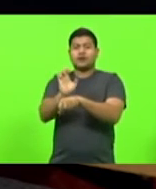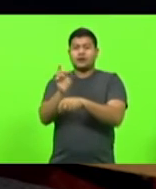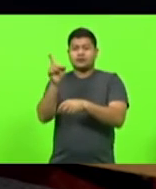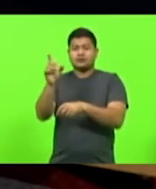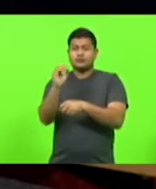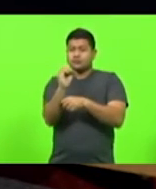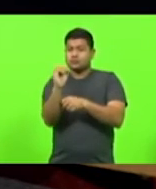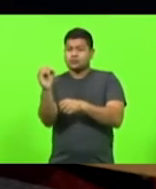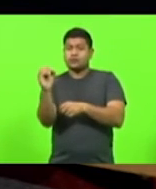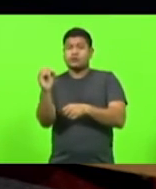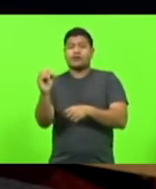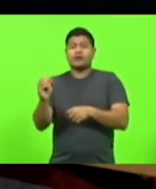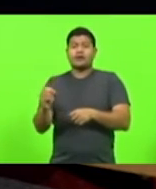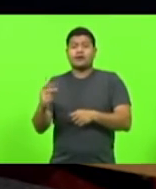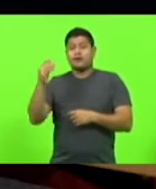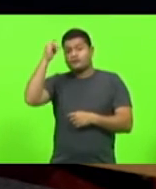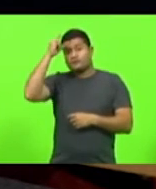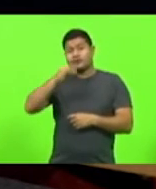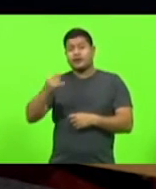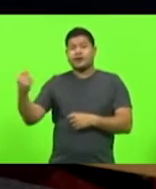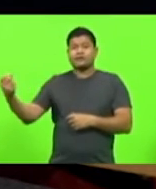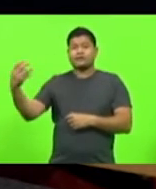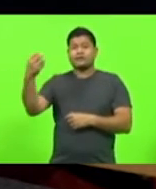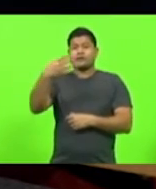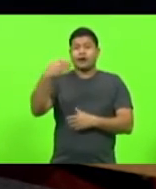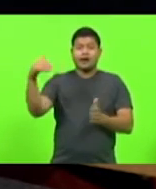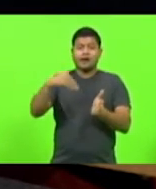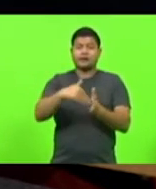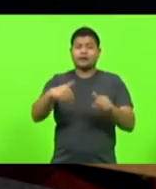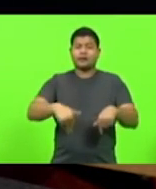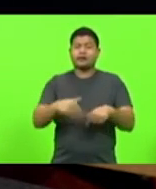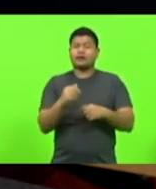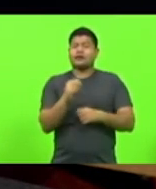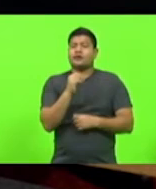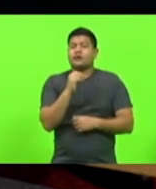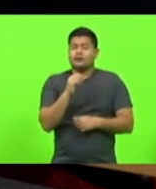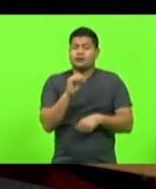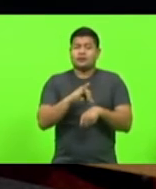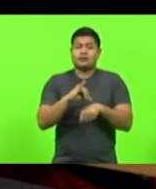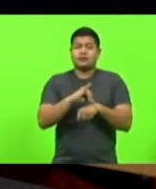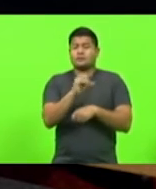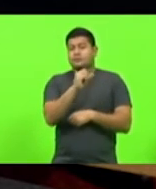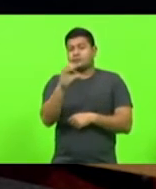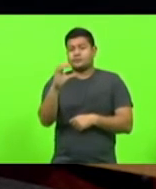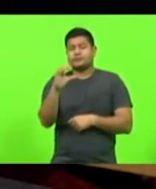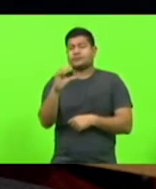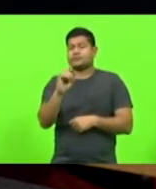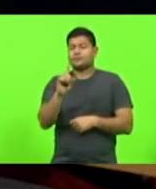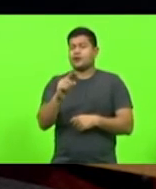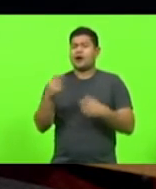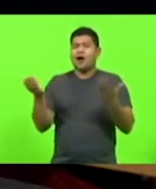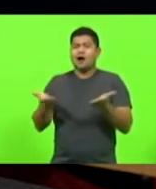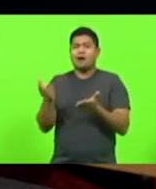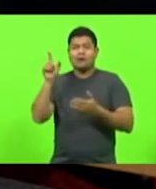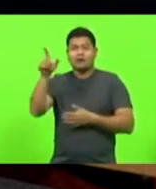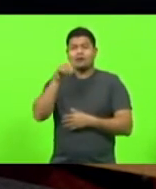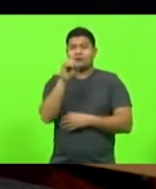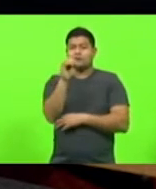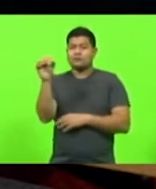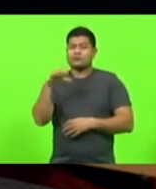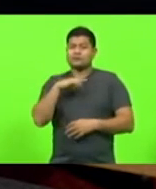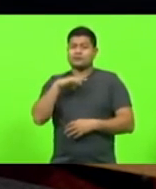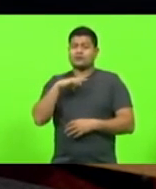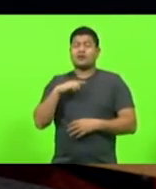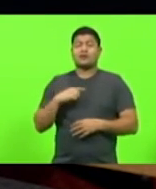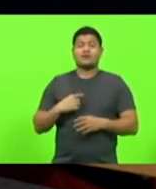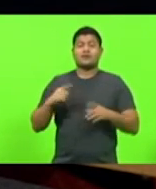a Florianópolis. Isso vai amenizar um pouco as dificuldades dessas crianças e desses